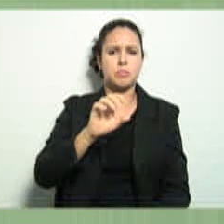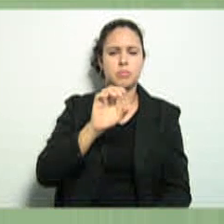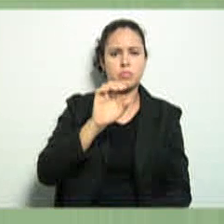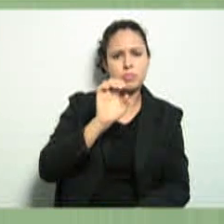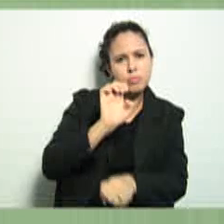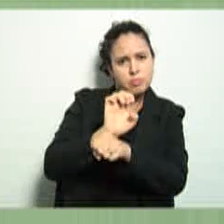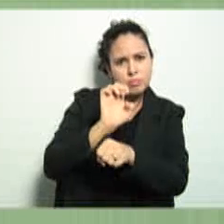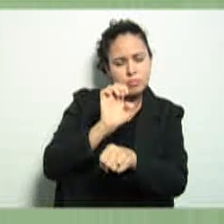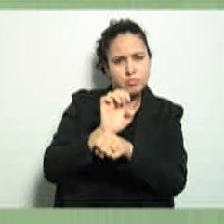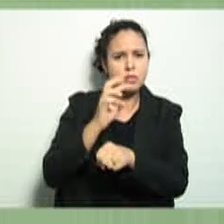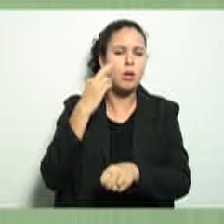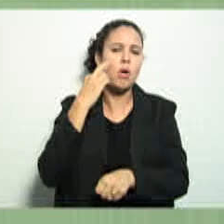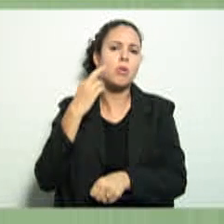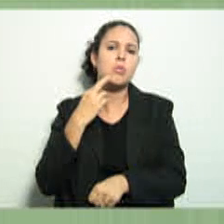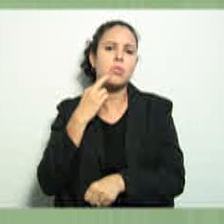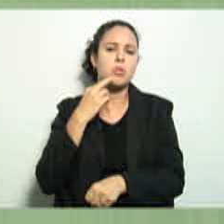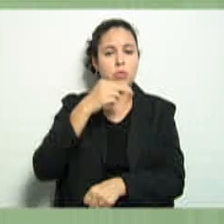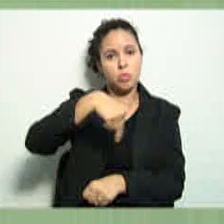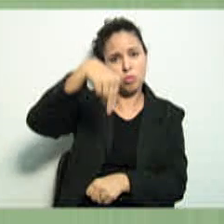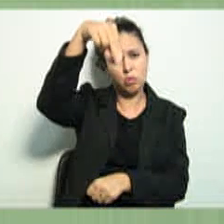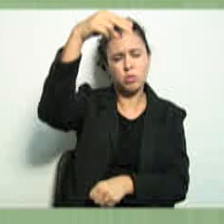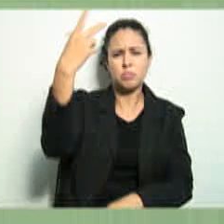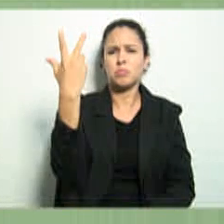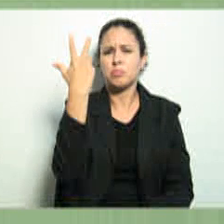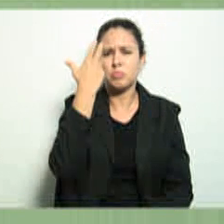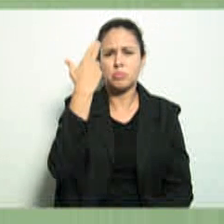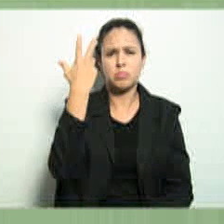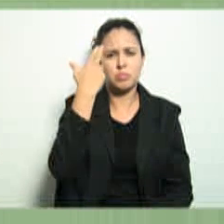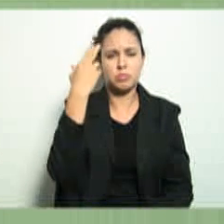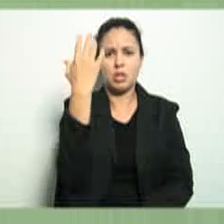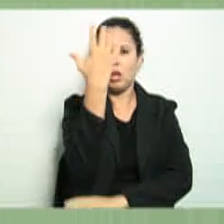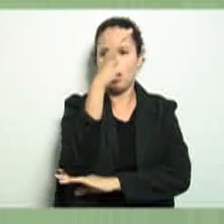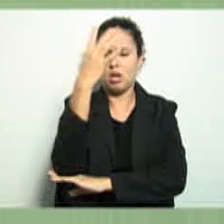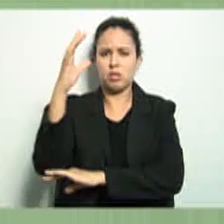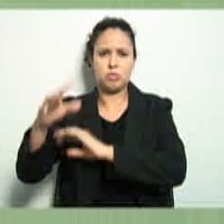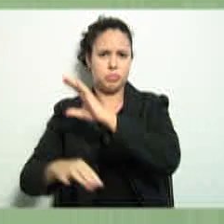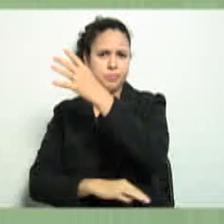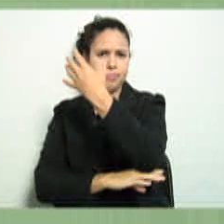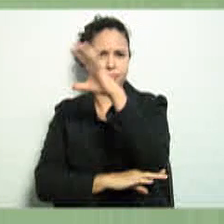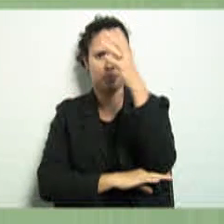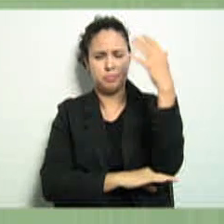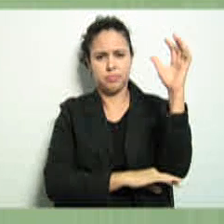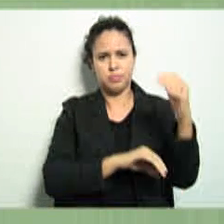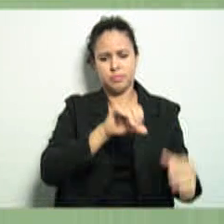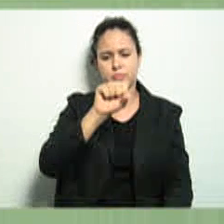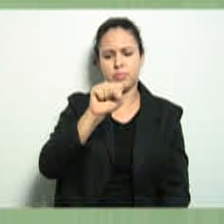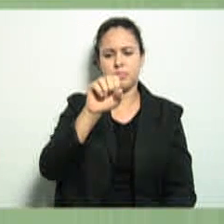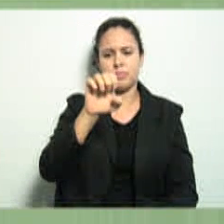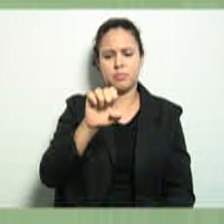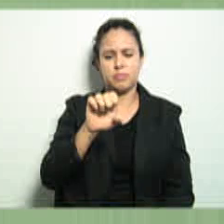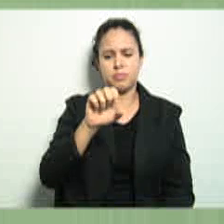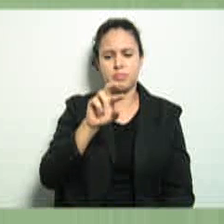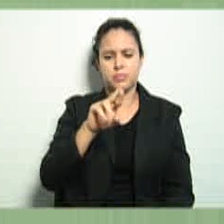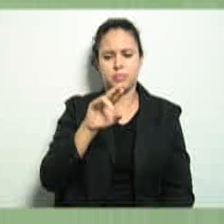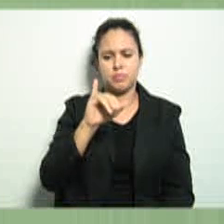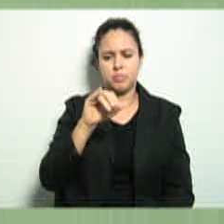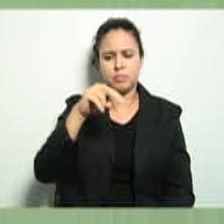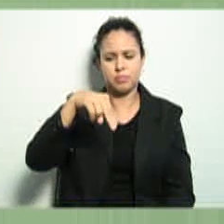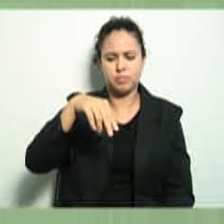conheçam tanto a seringueira, como já tenham ouvido falar de histórias da exploração da borracha.